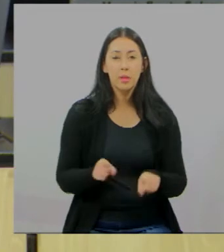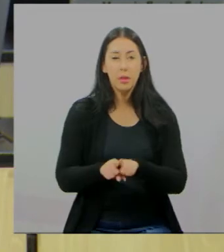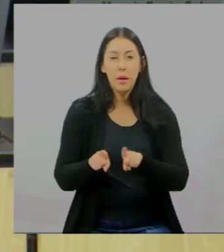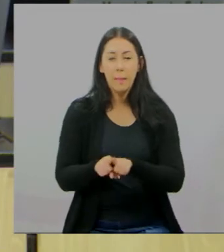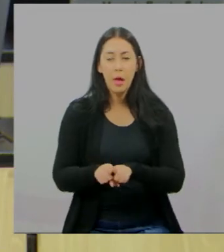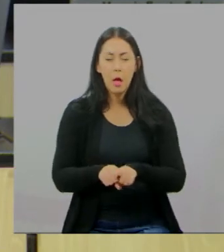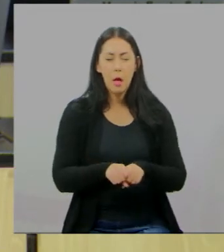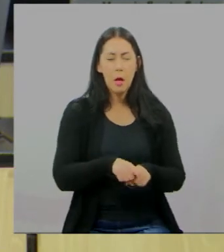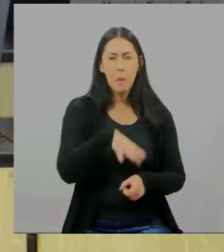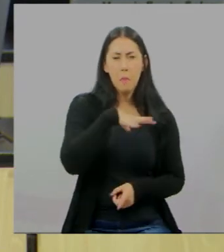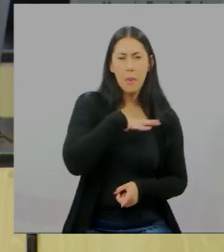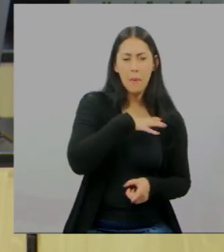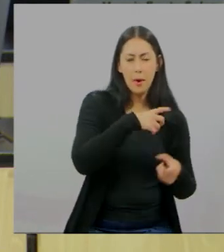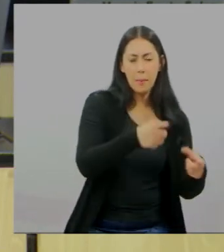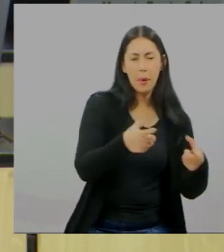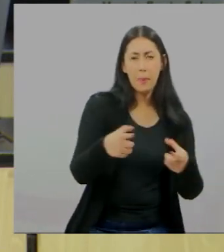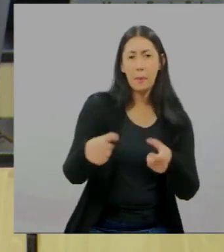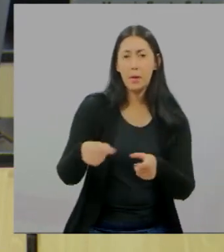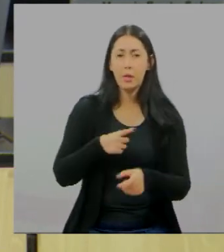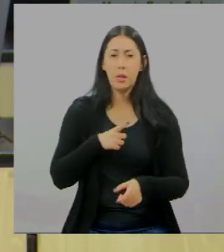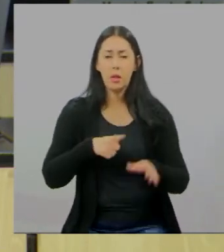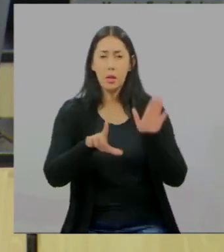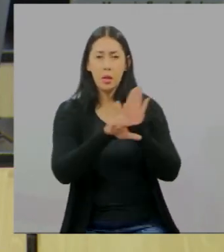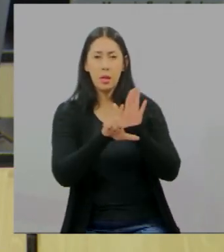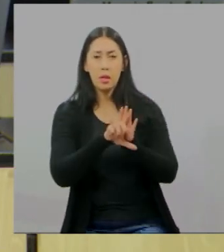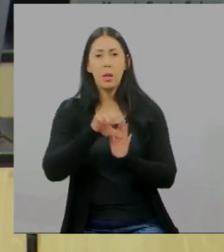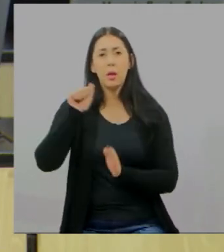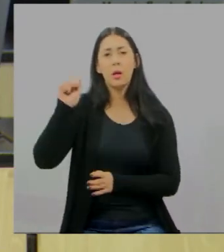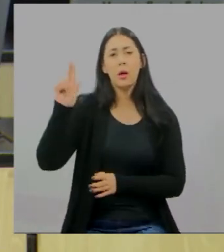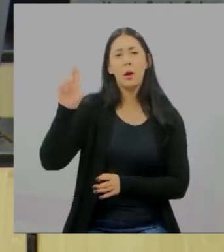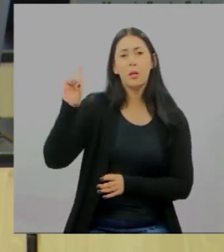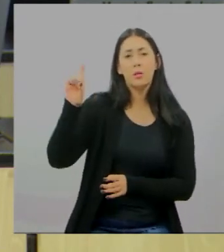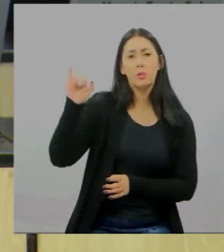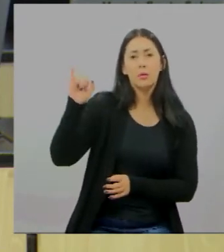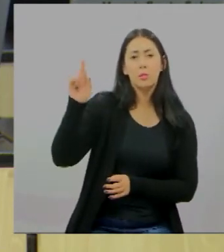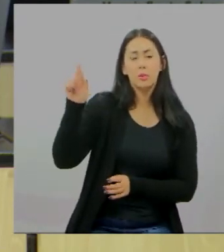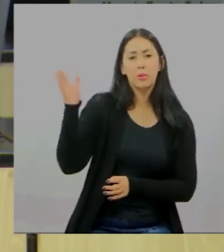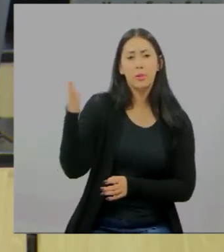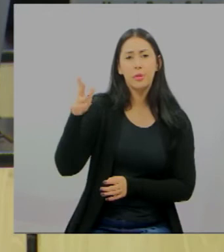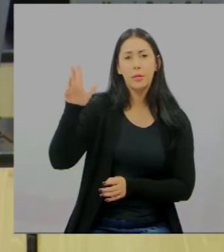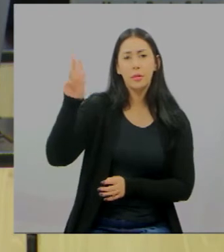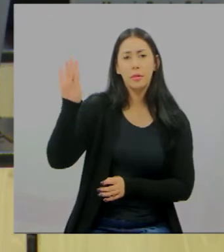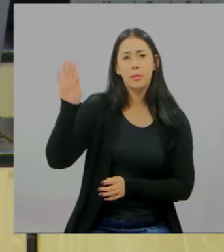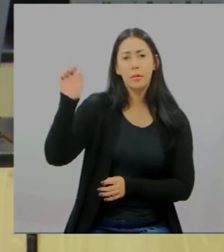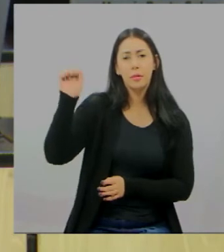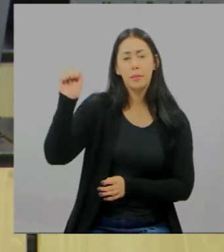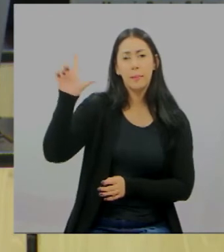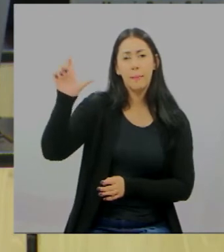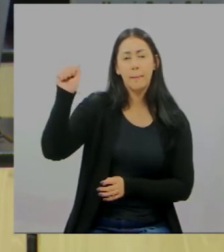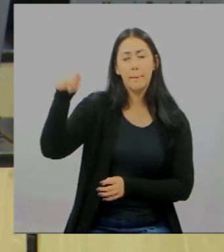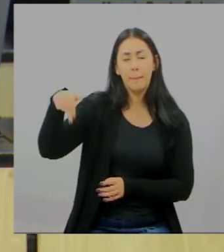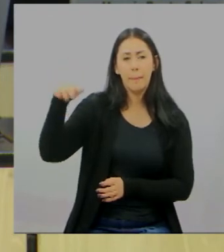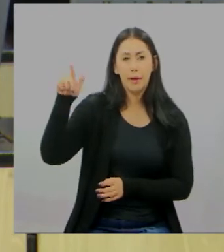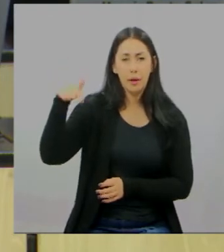Municípios, através da Lei Aldir Blanc, foto anexa, repassará ao município de Jacareí a importância de R$